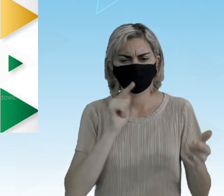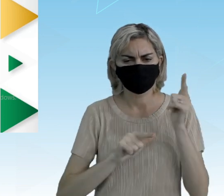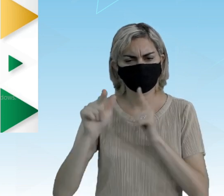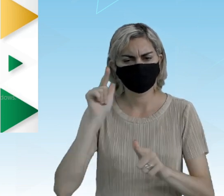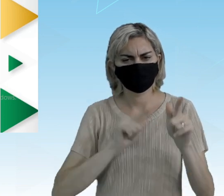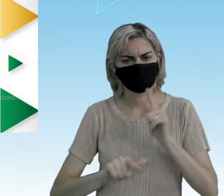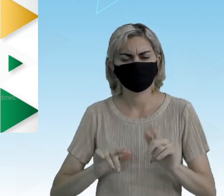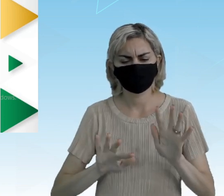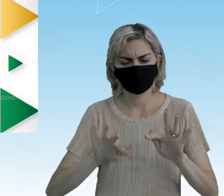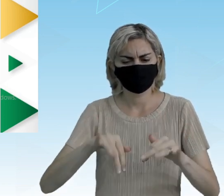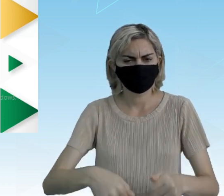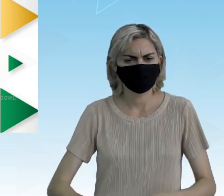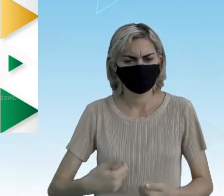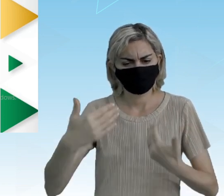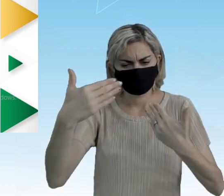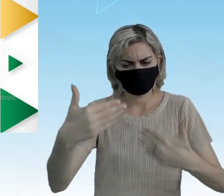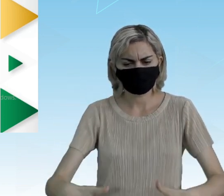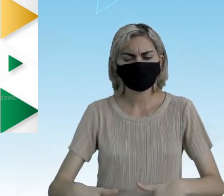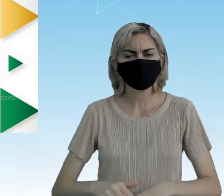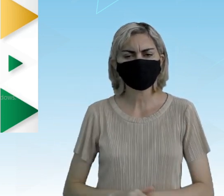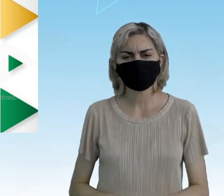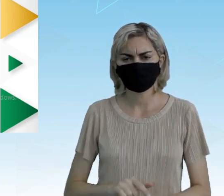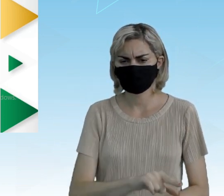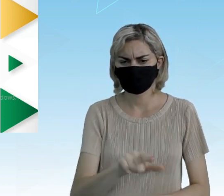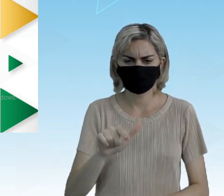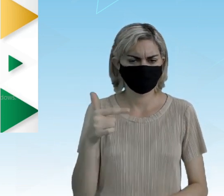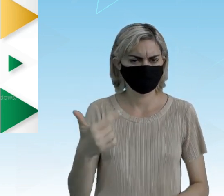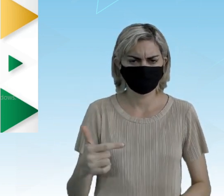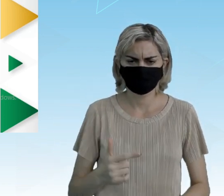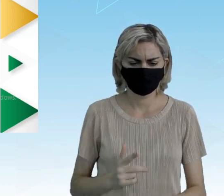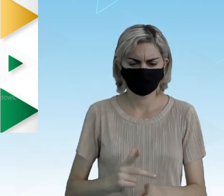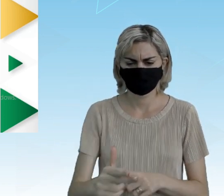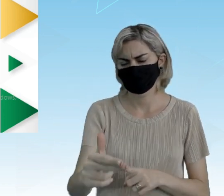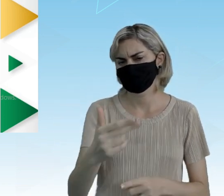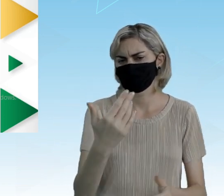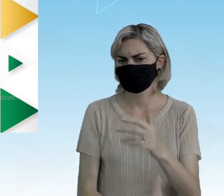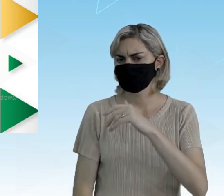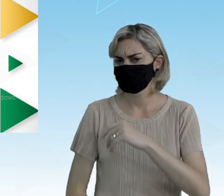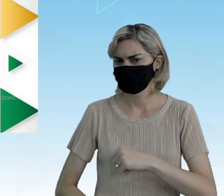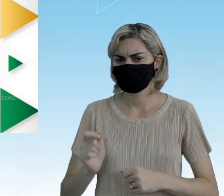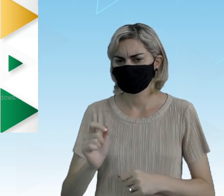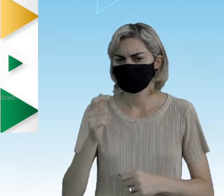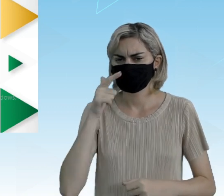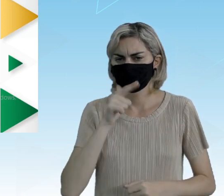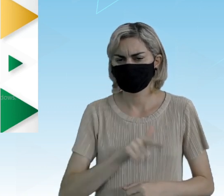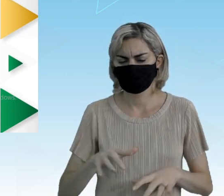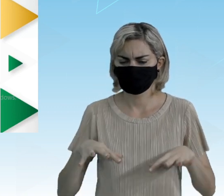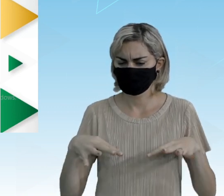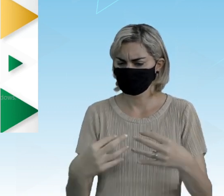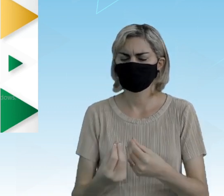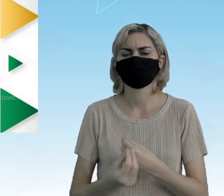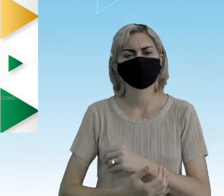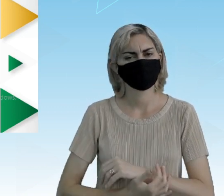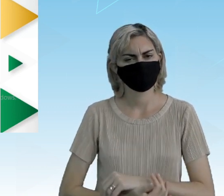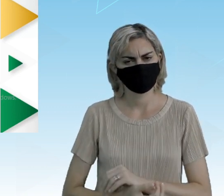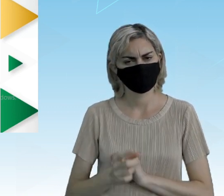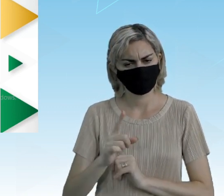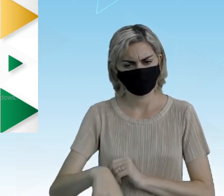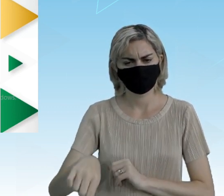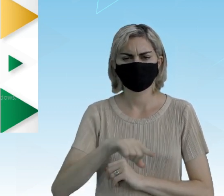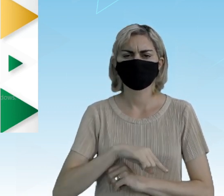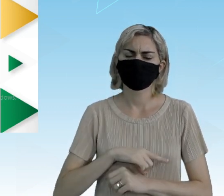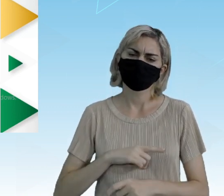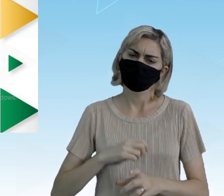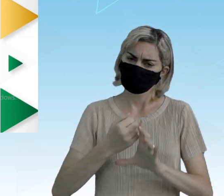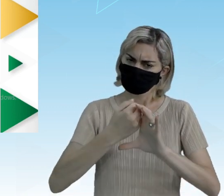conseguirem finalizar a prova. Então, aí não tem um vencedor e um perdedor. Aí quem ganha é todo mundo, tá? Então, isso